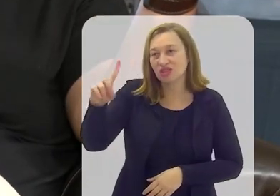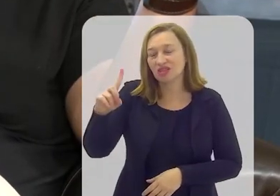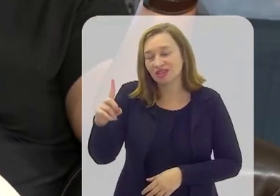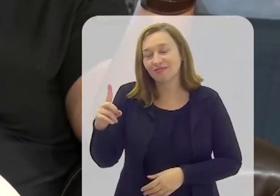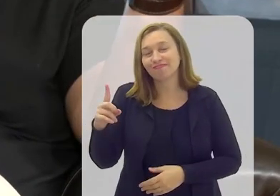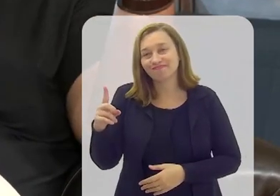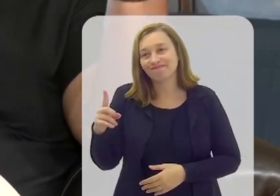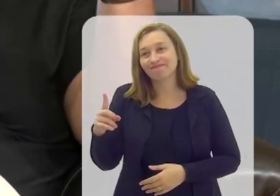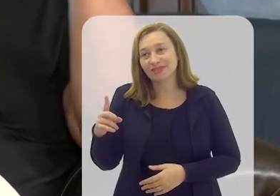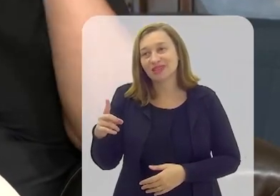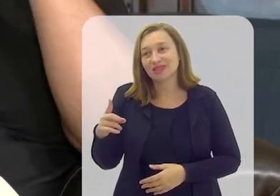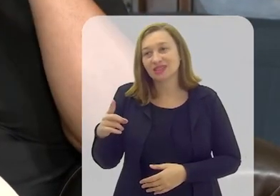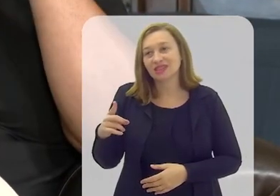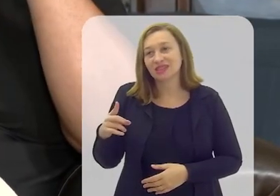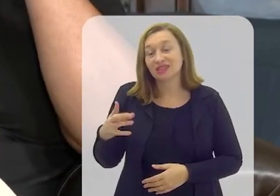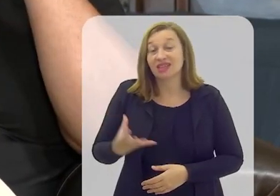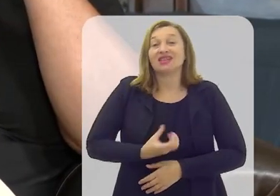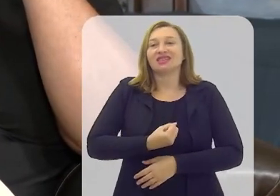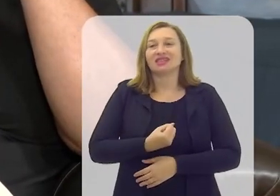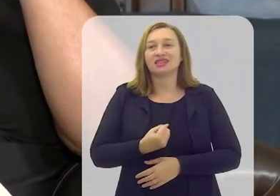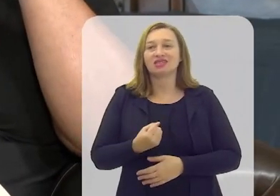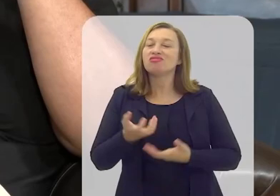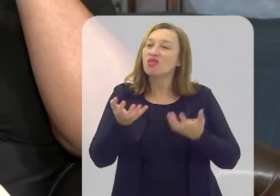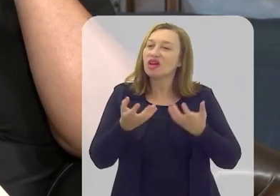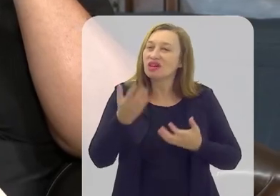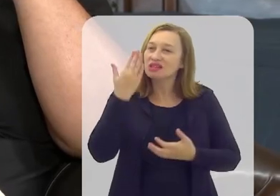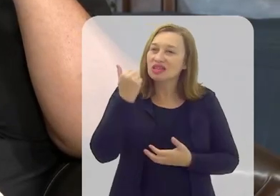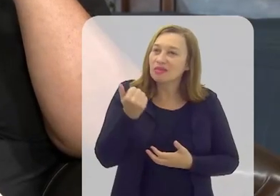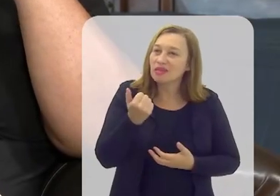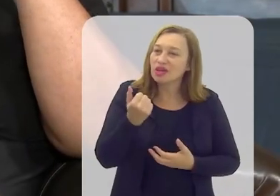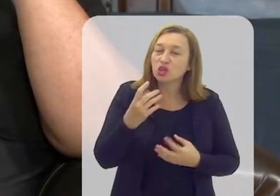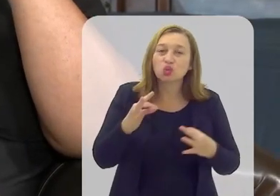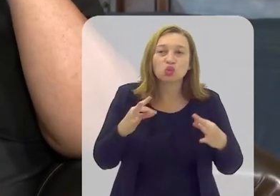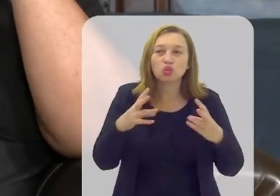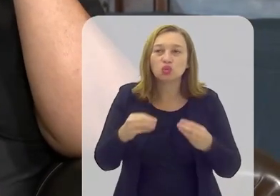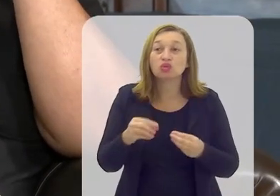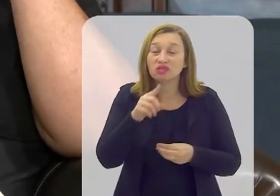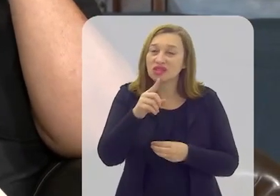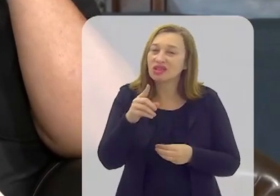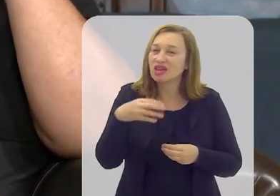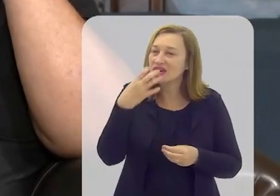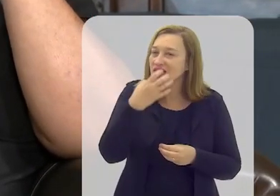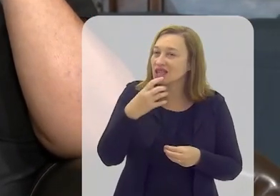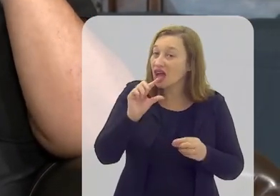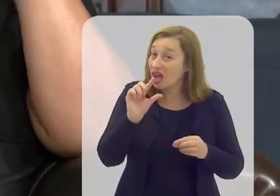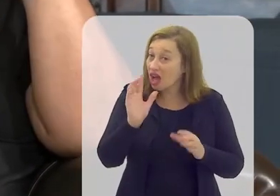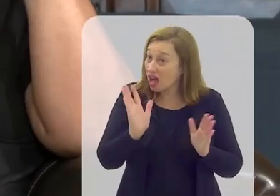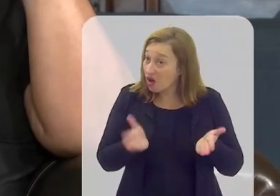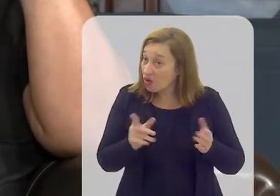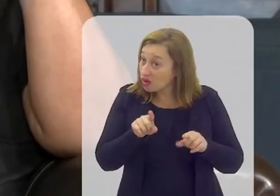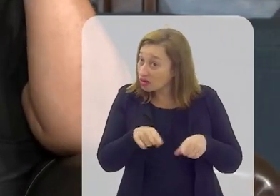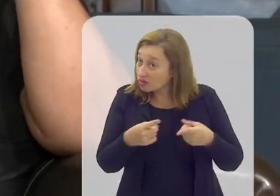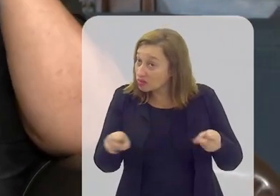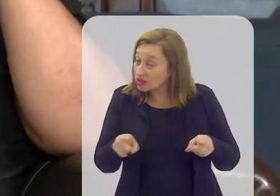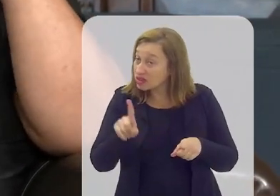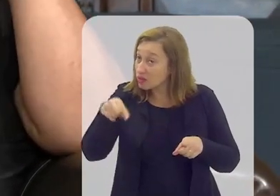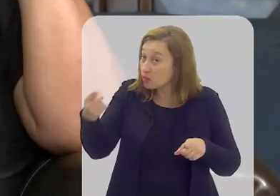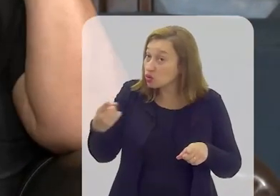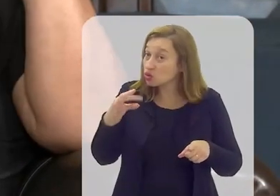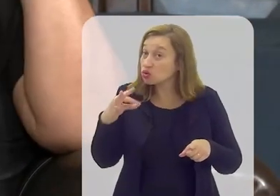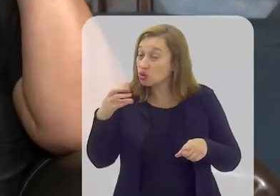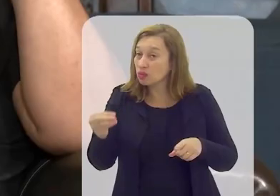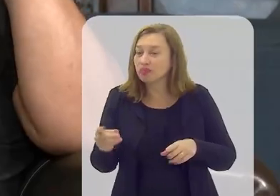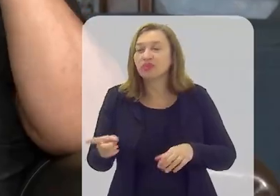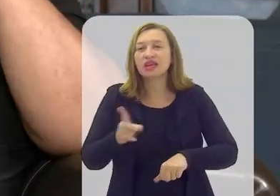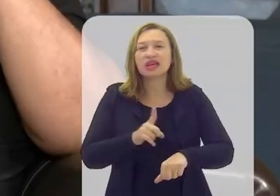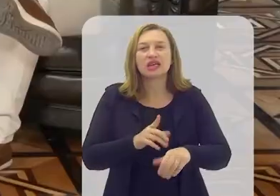de Deus, e são estratégias que pegam a pessoa de surpresa. Eu quero saber que música que você ia cantar um pedaço para a gente agora, que depois você vai cantar uma